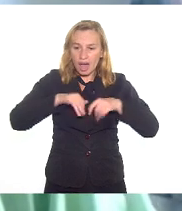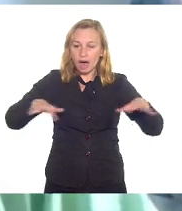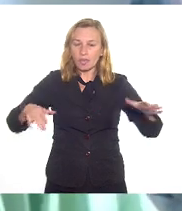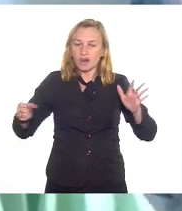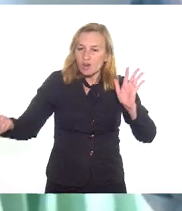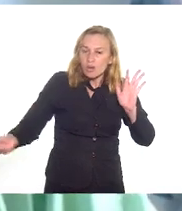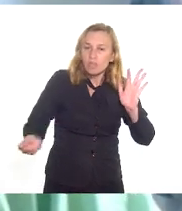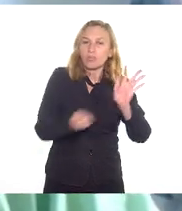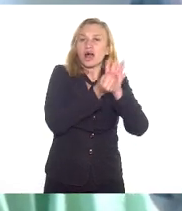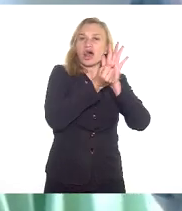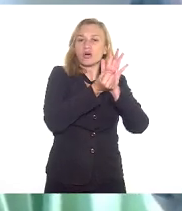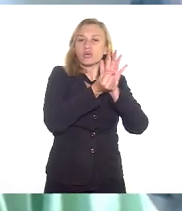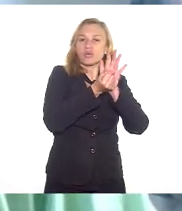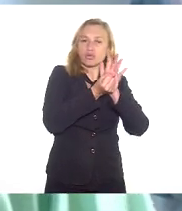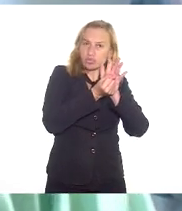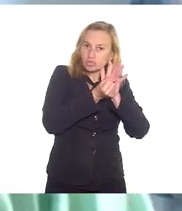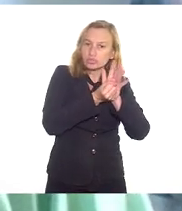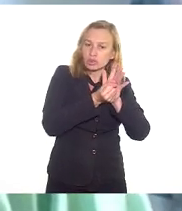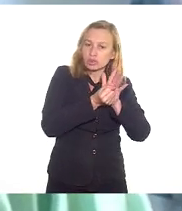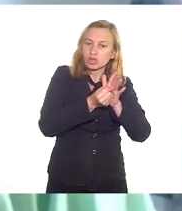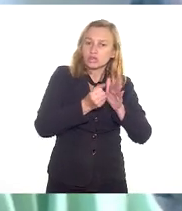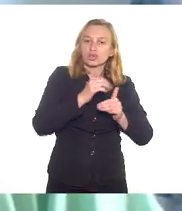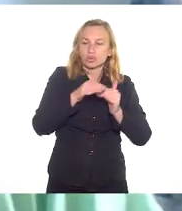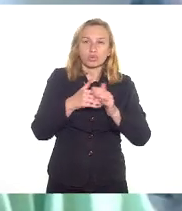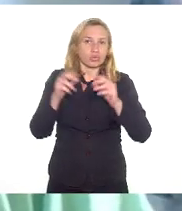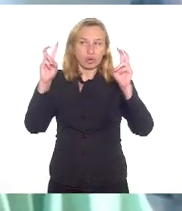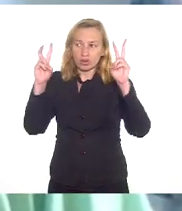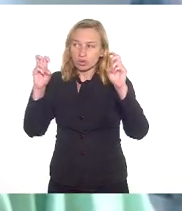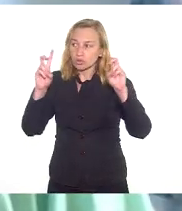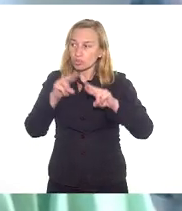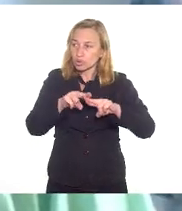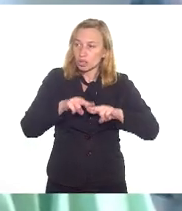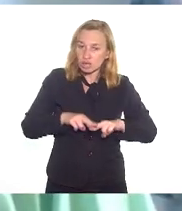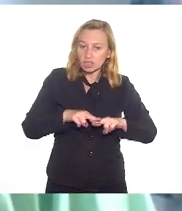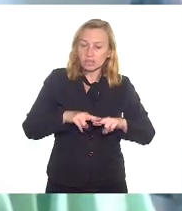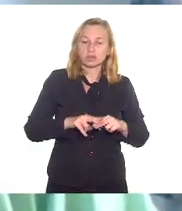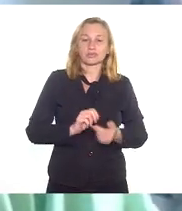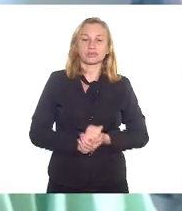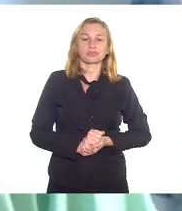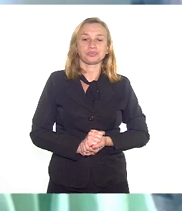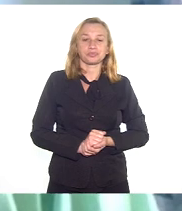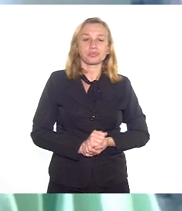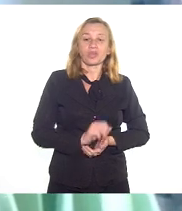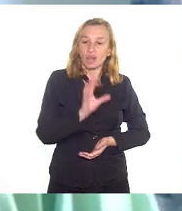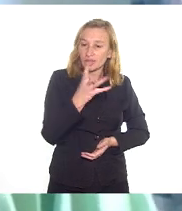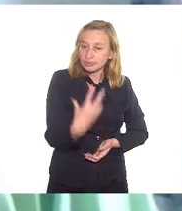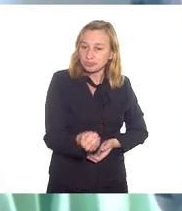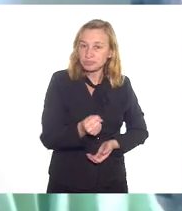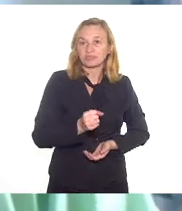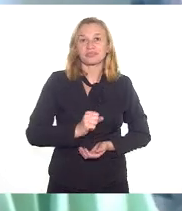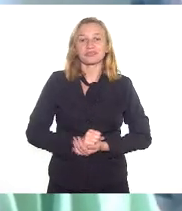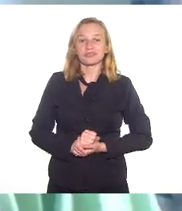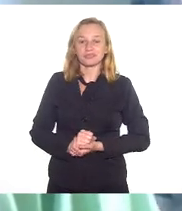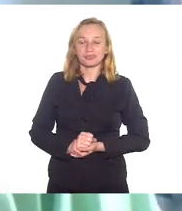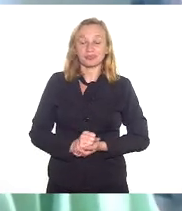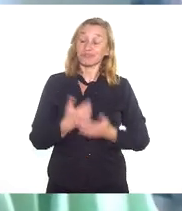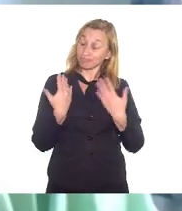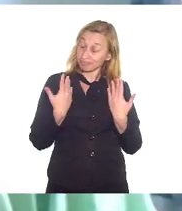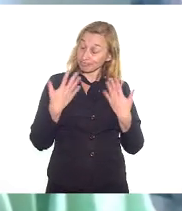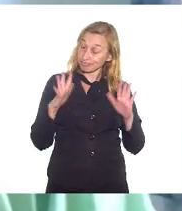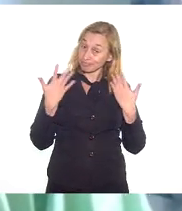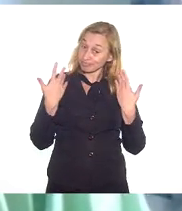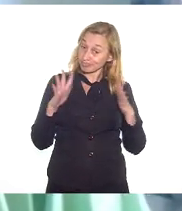legal dessa situação. Portanto, o parecer é favorável. E